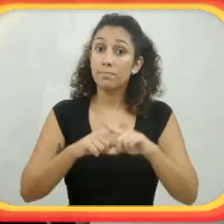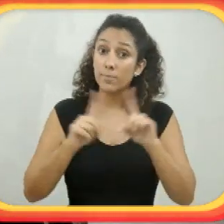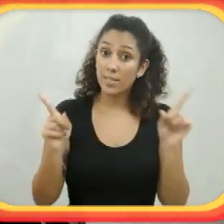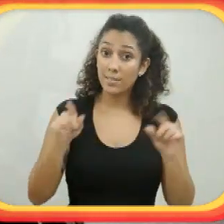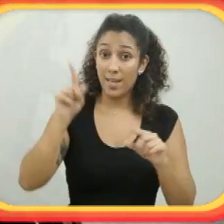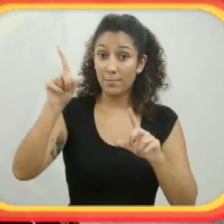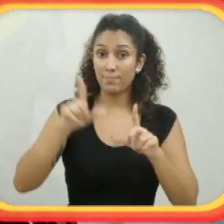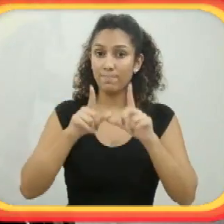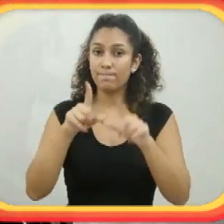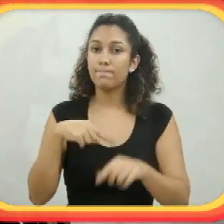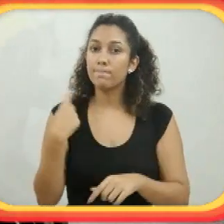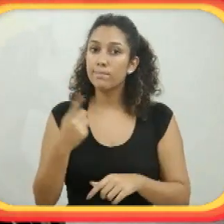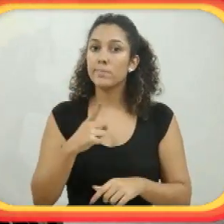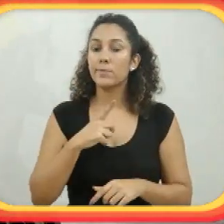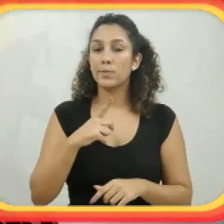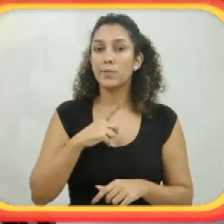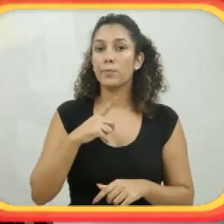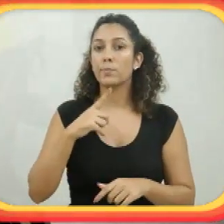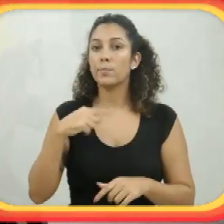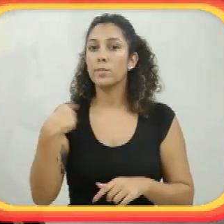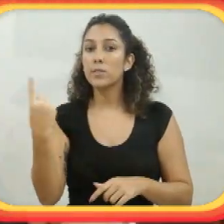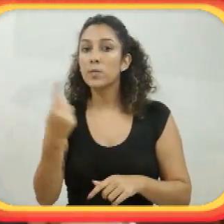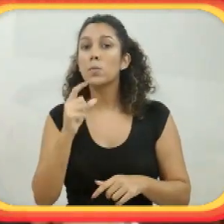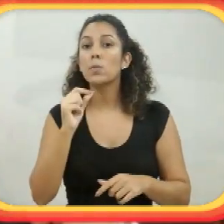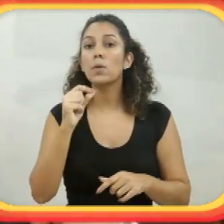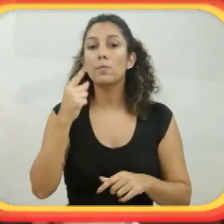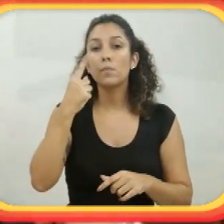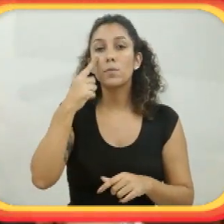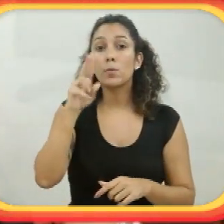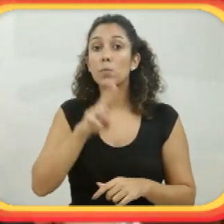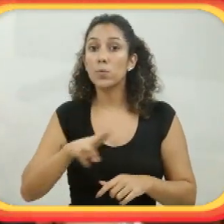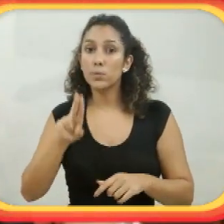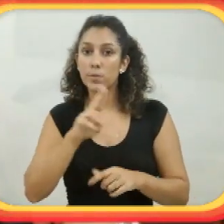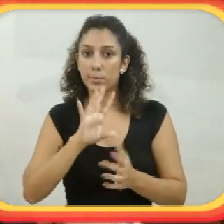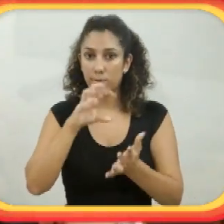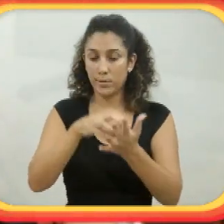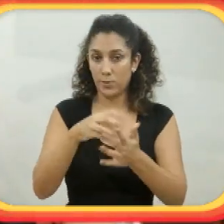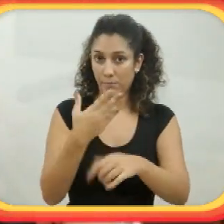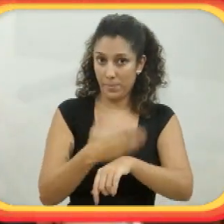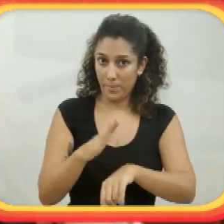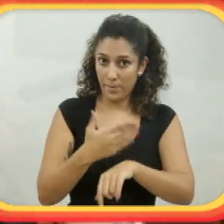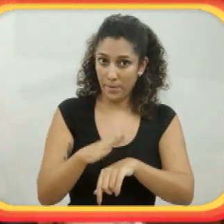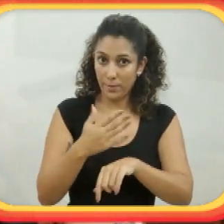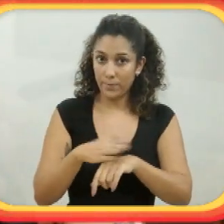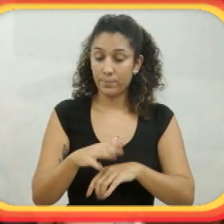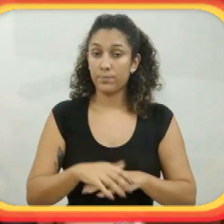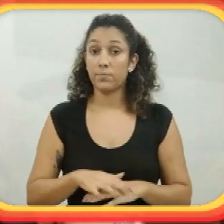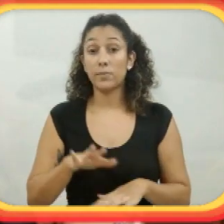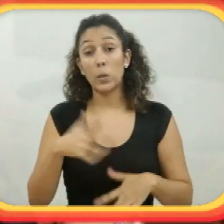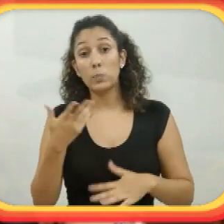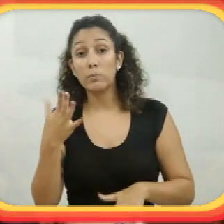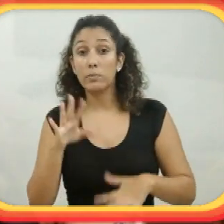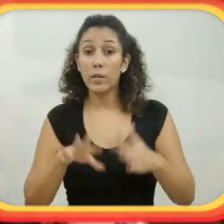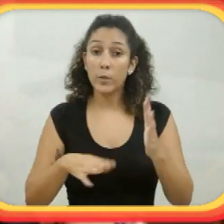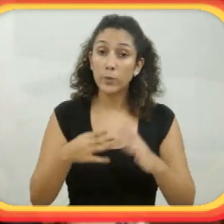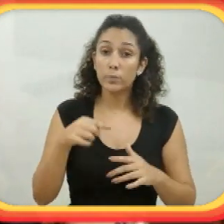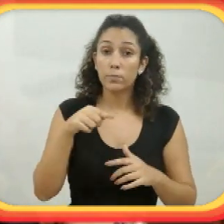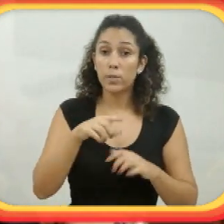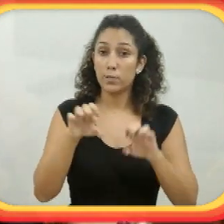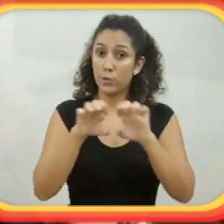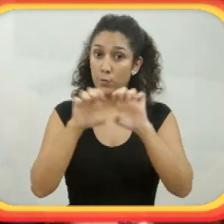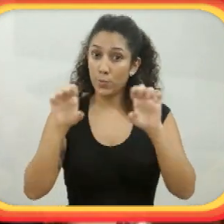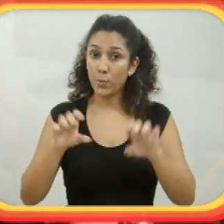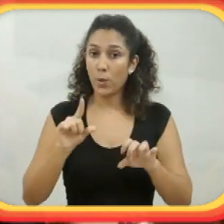ficado pronto um pouco antes da Paralimpíada do Rio de Janeiro, mas para Tóquio nós tivemos todo o